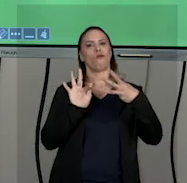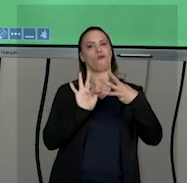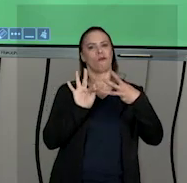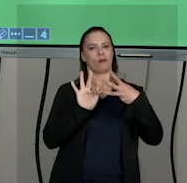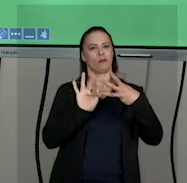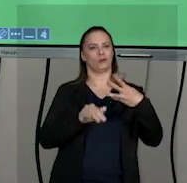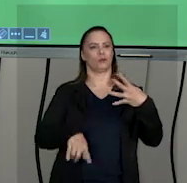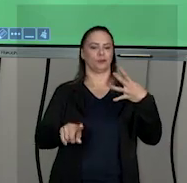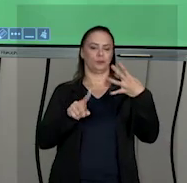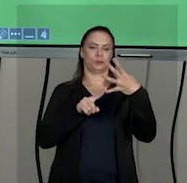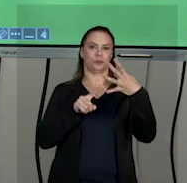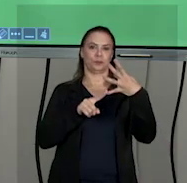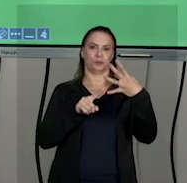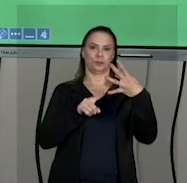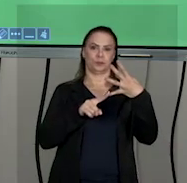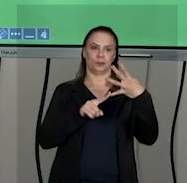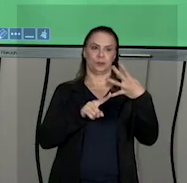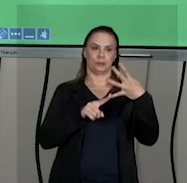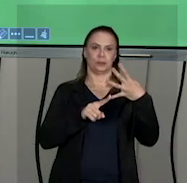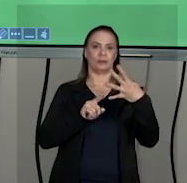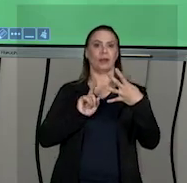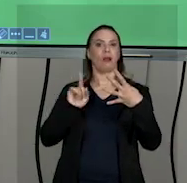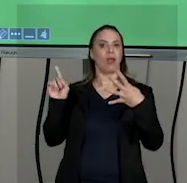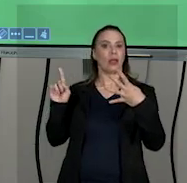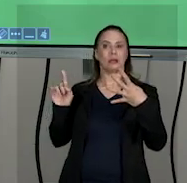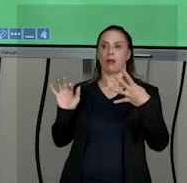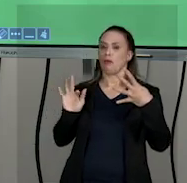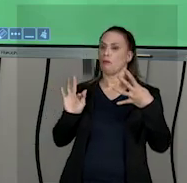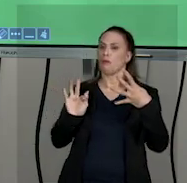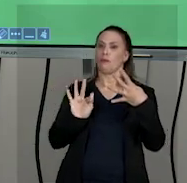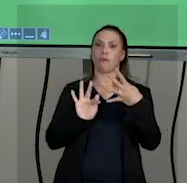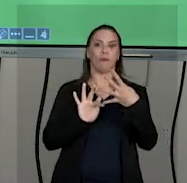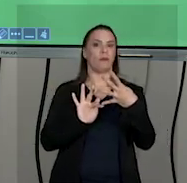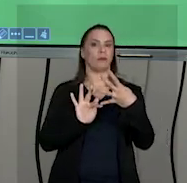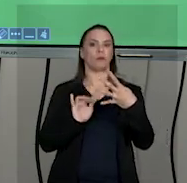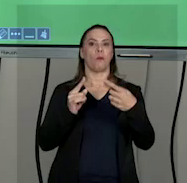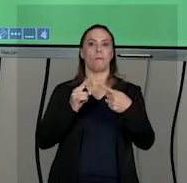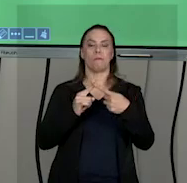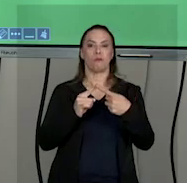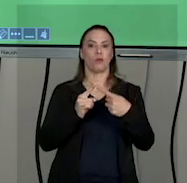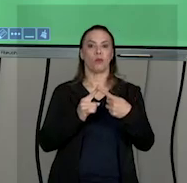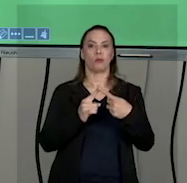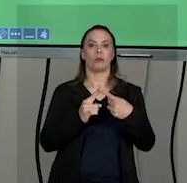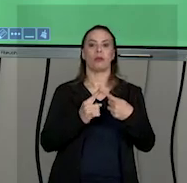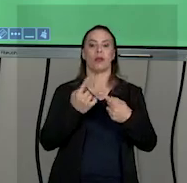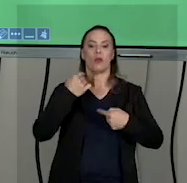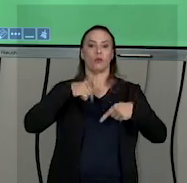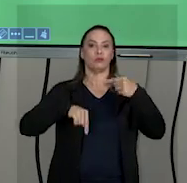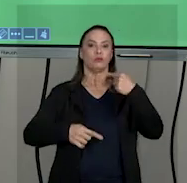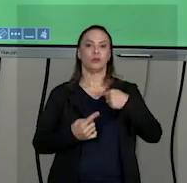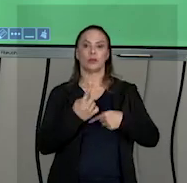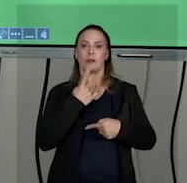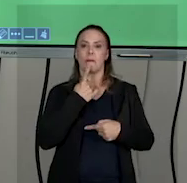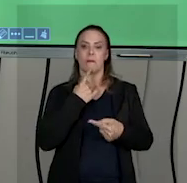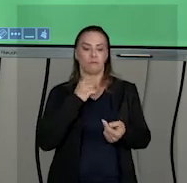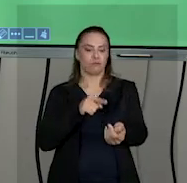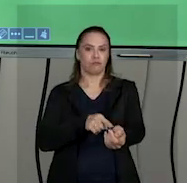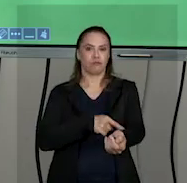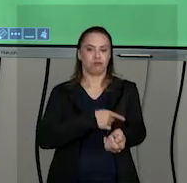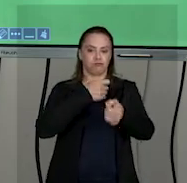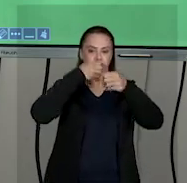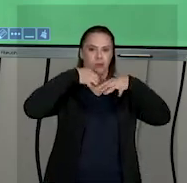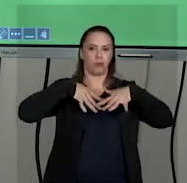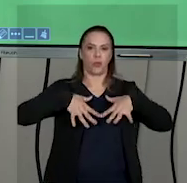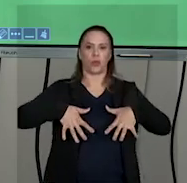associada ao sistema circulatório? Essa aqui é totalmente falsa, né? Porque o sistema circulatório é justamente quem leva todo o